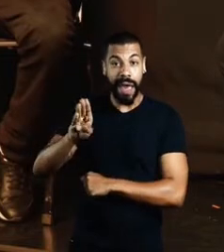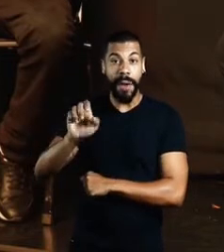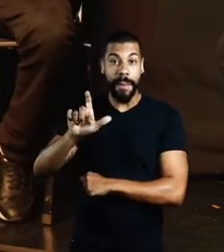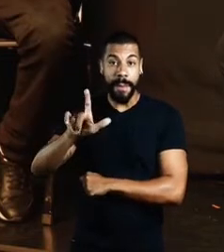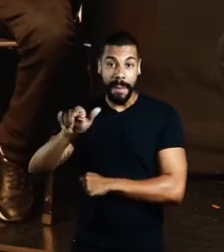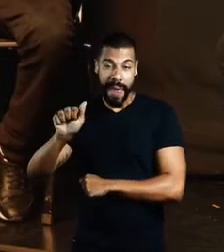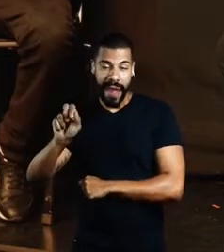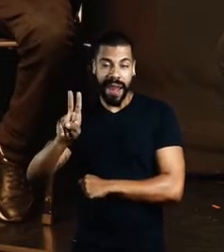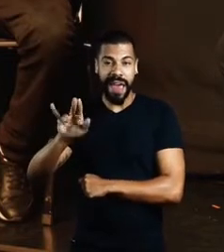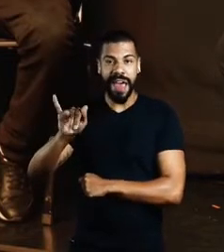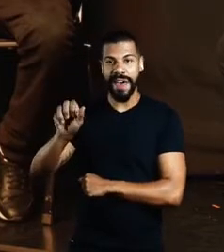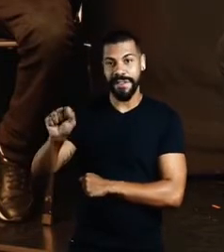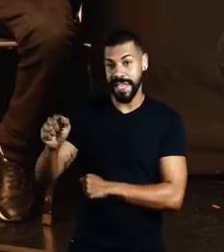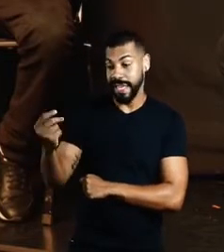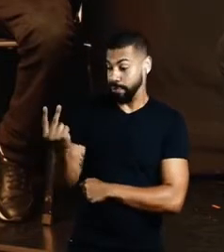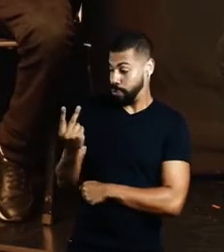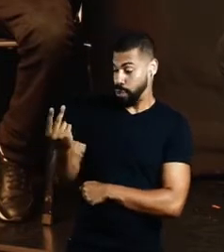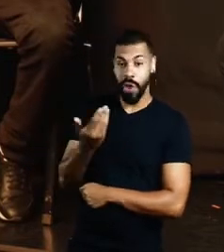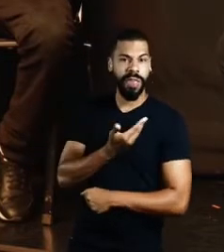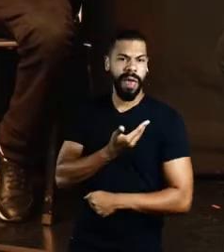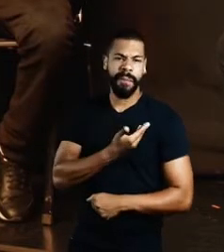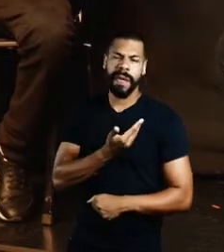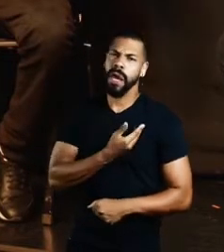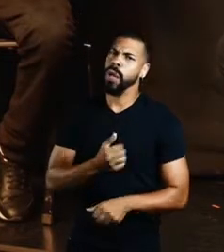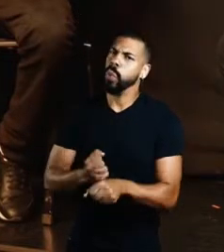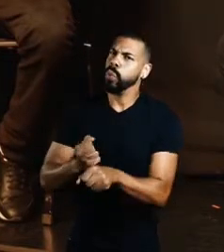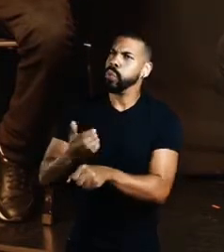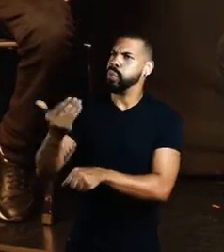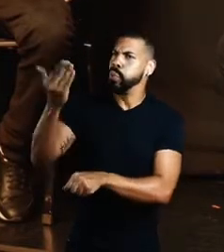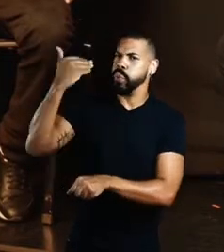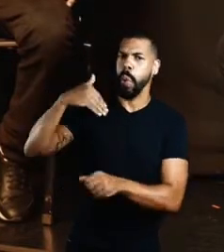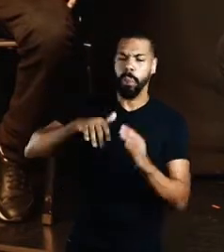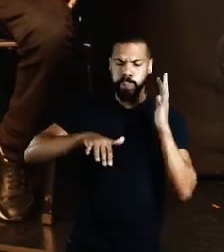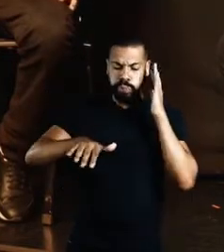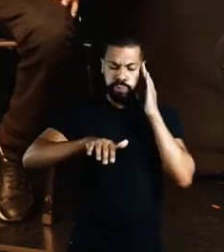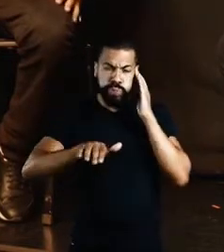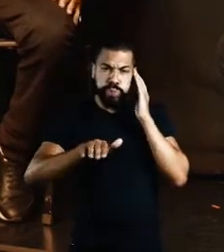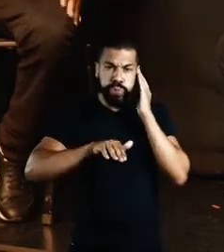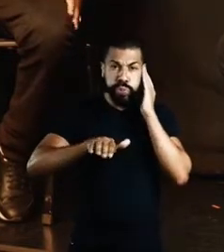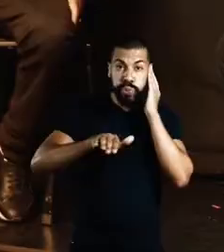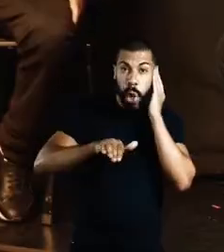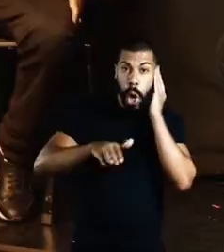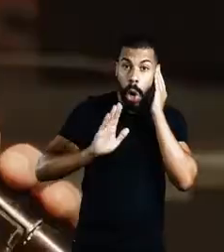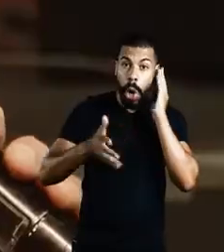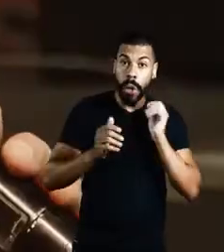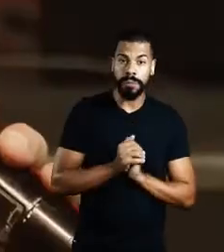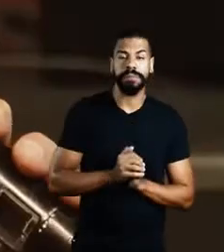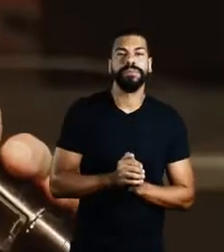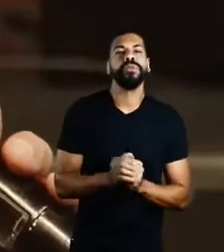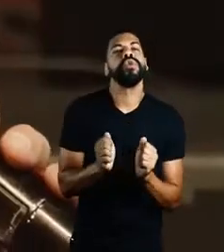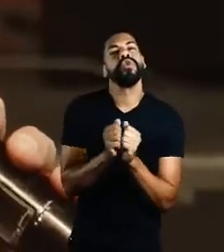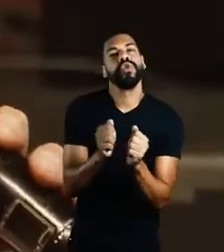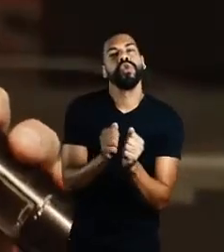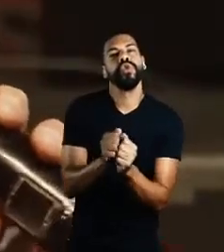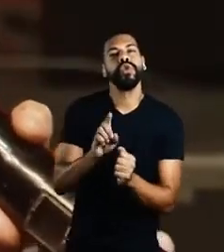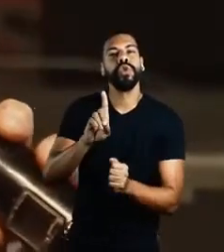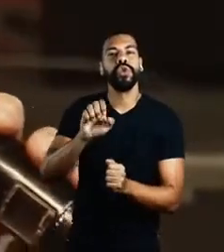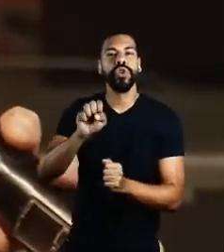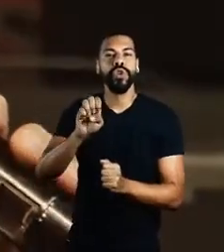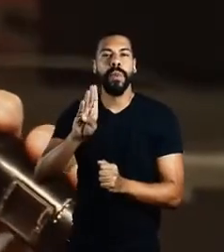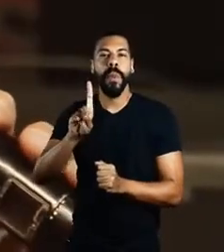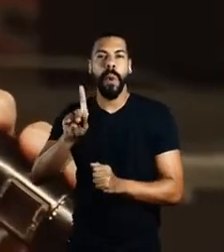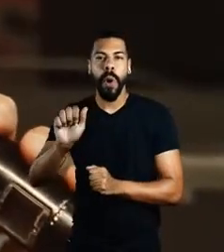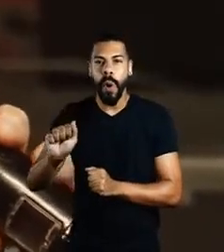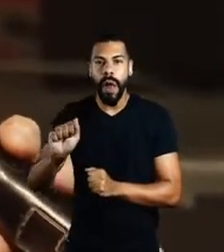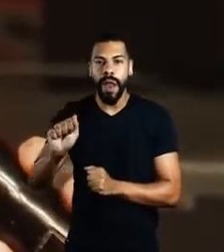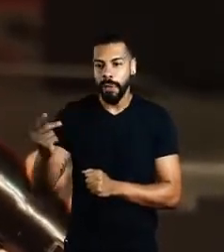o Cri-Cri, a gente era amigo, o Cri-Cri eu conheci ele fazendo baile. Ele era DJ, ele fazia baile com o De Bola, né? Da equipe, até hoje eu lembro